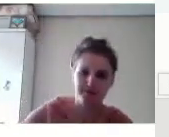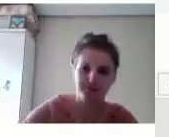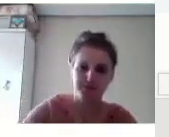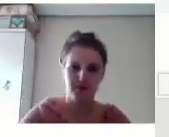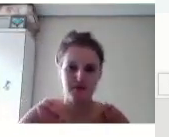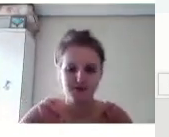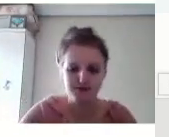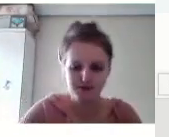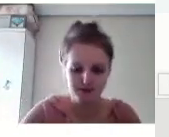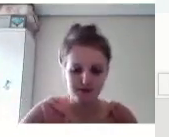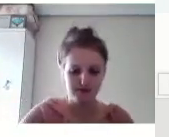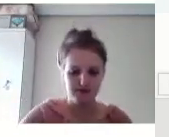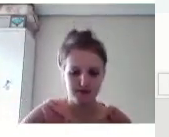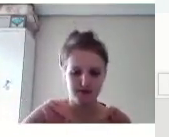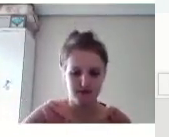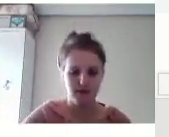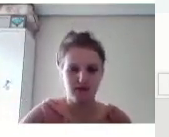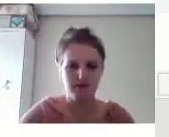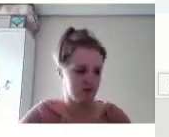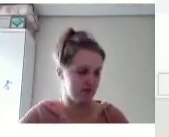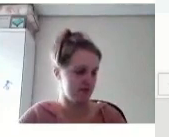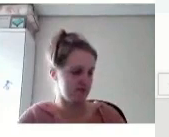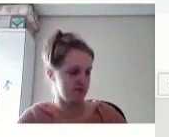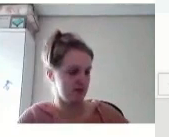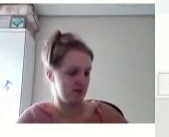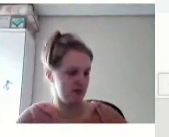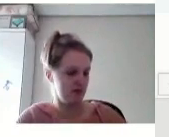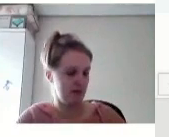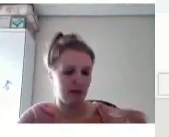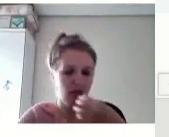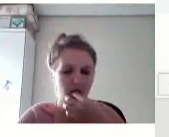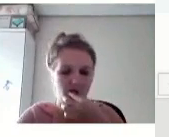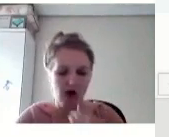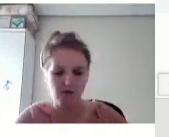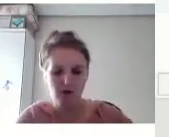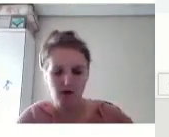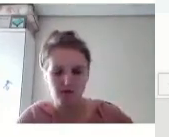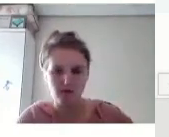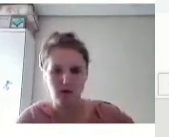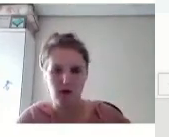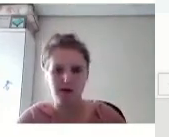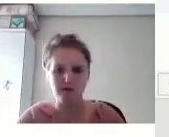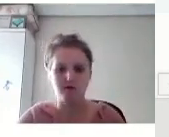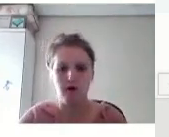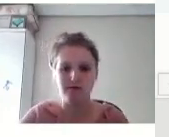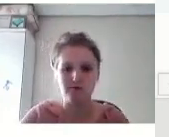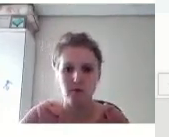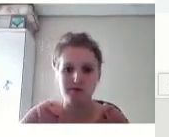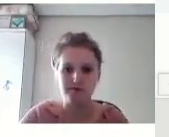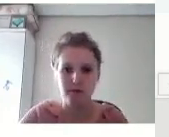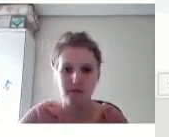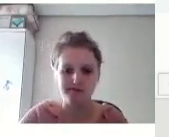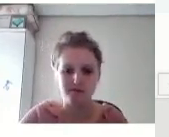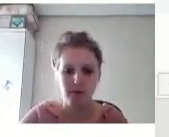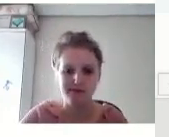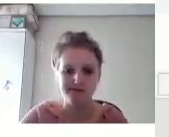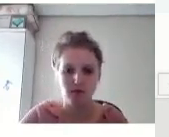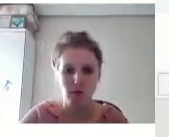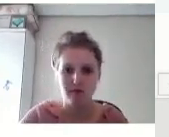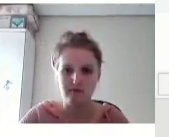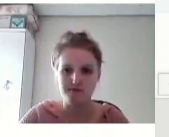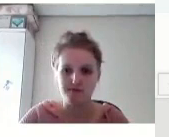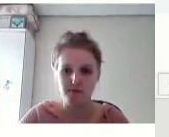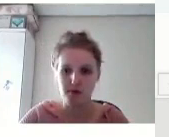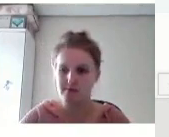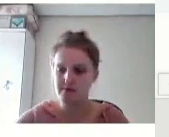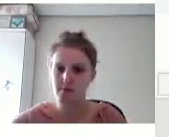variação da funcional lagrangiana. A gente já sabe quanto é que é a variação da funcional lagrangiana, a gente mostrou